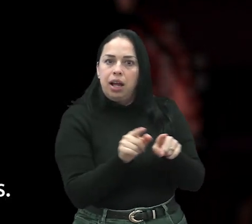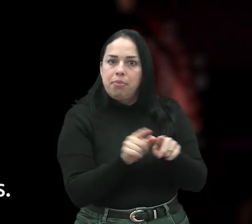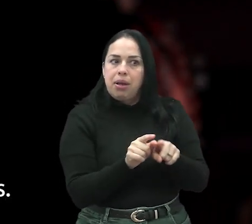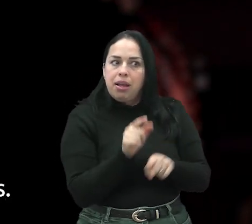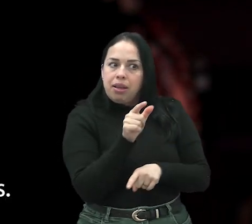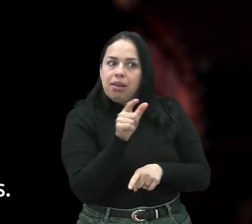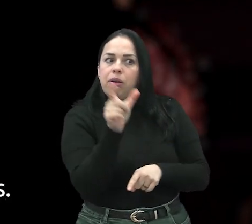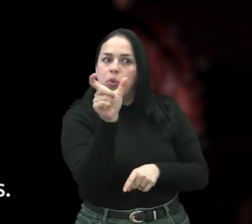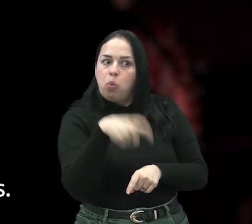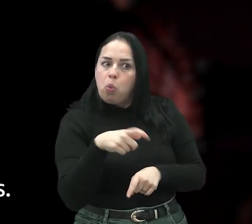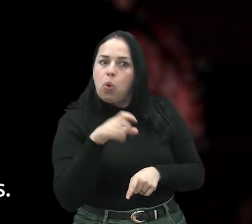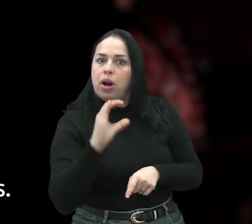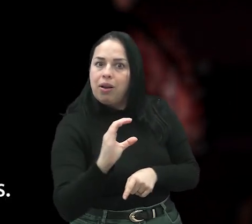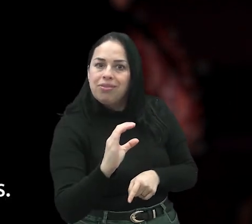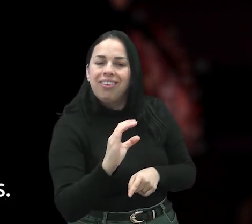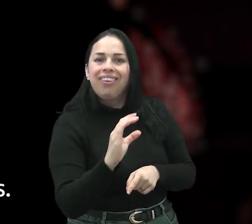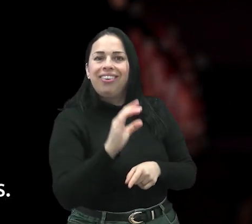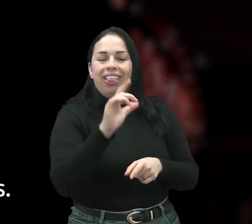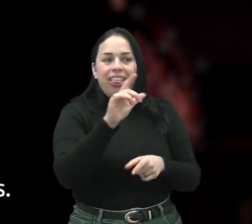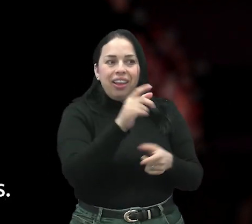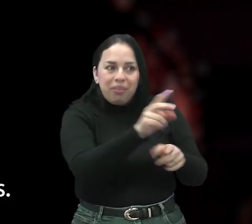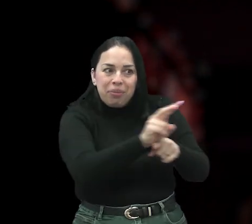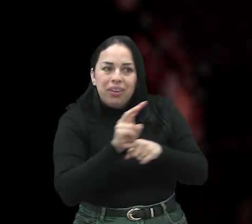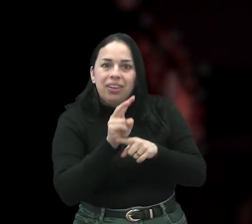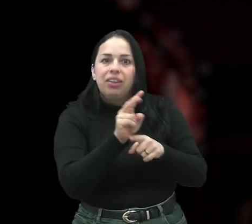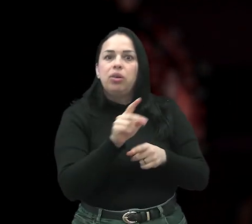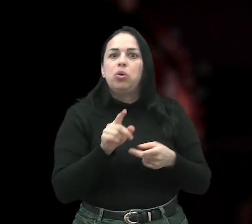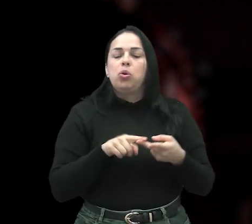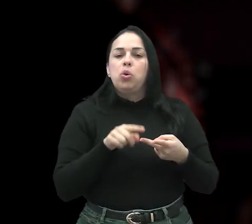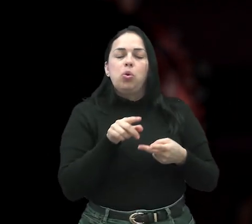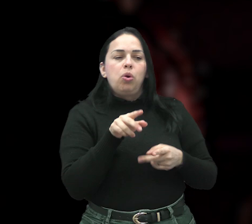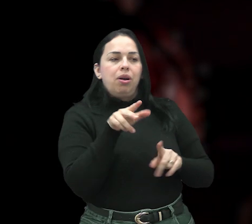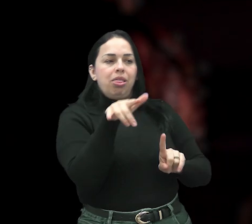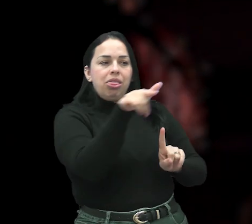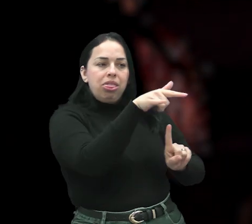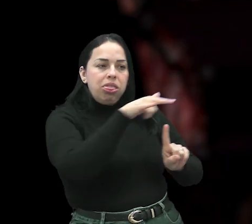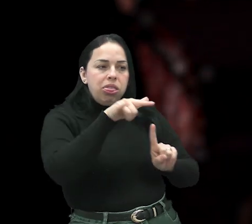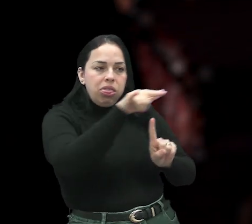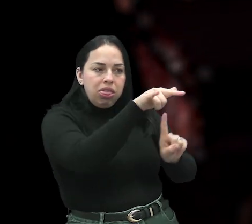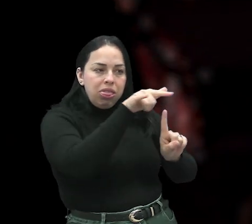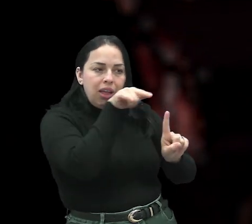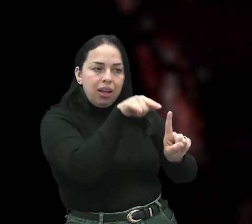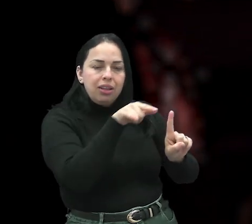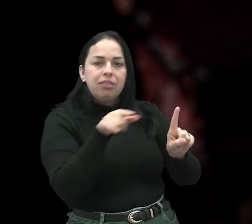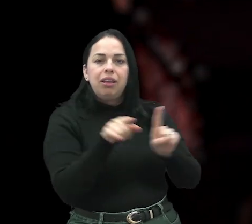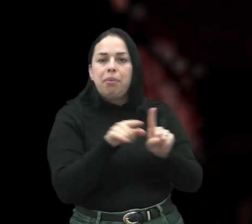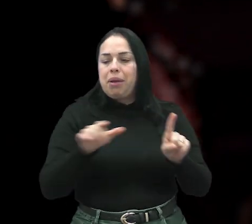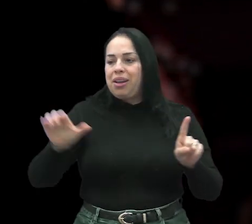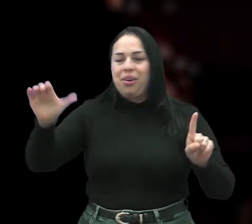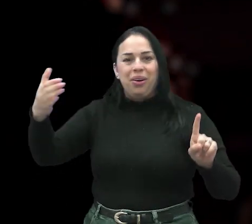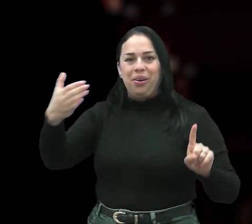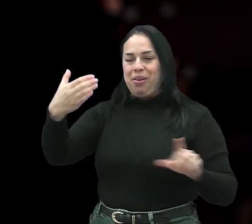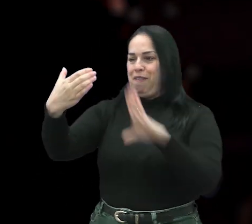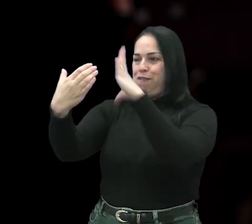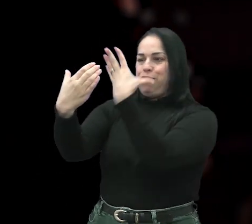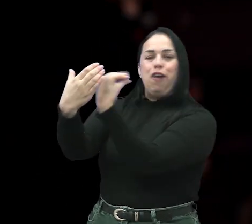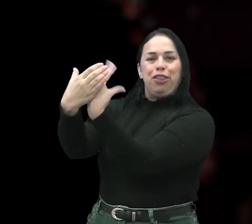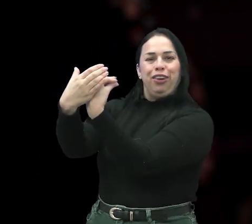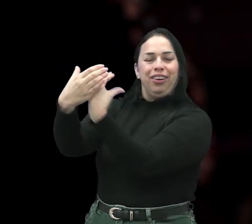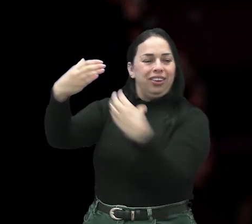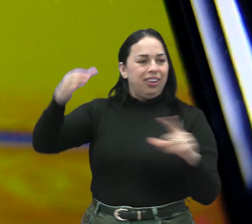pessoas, inclusive fazer cartões com outras pessoas. Inclusive eu usava outras pessoas até para fazer o